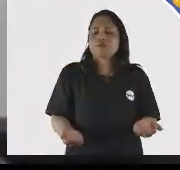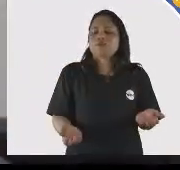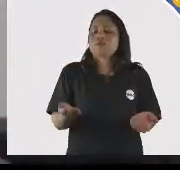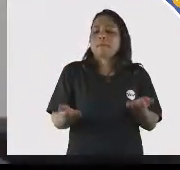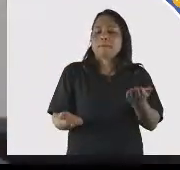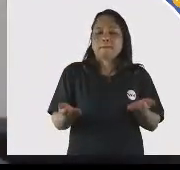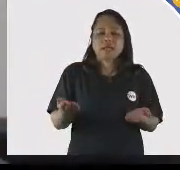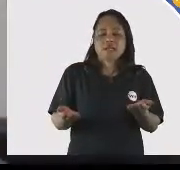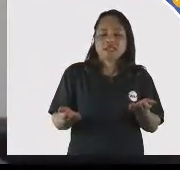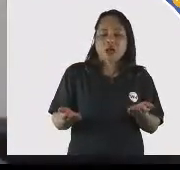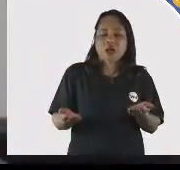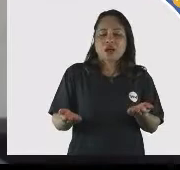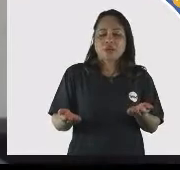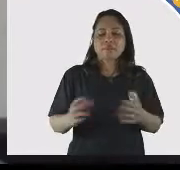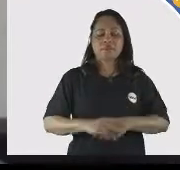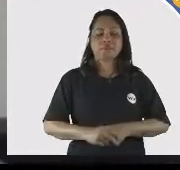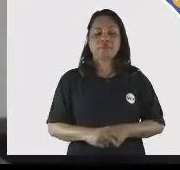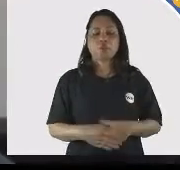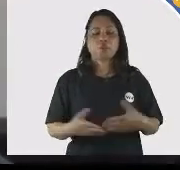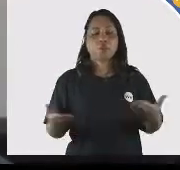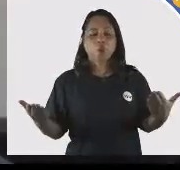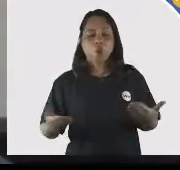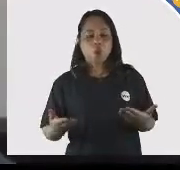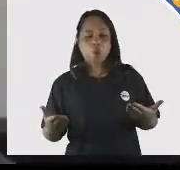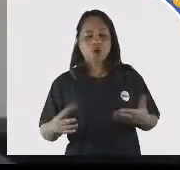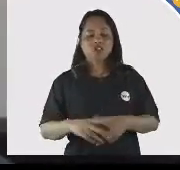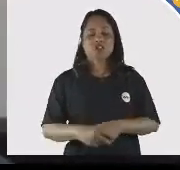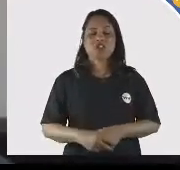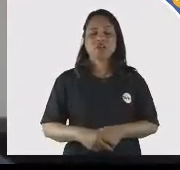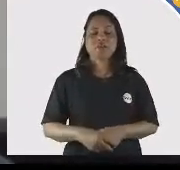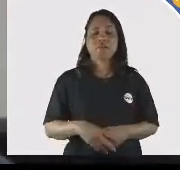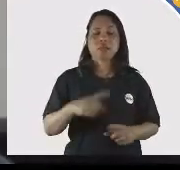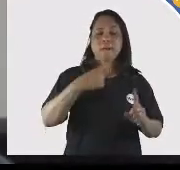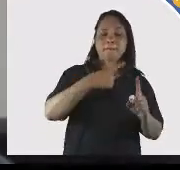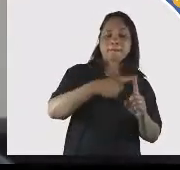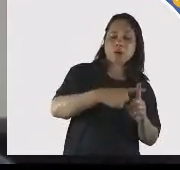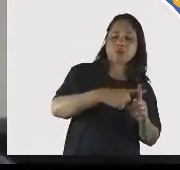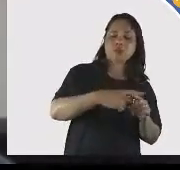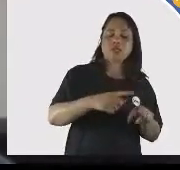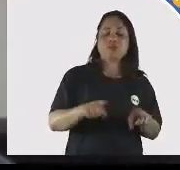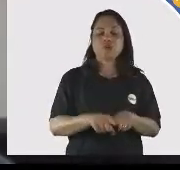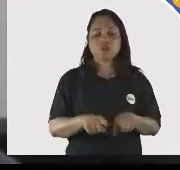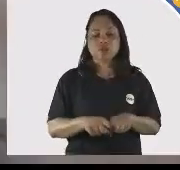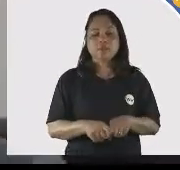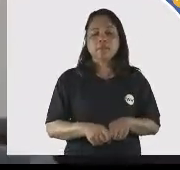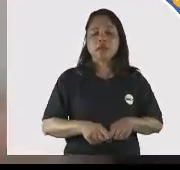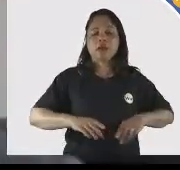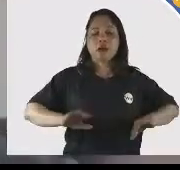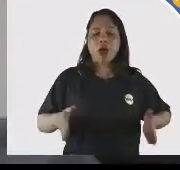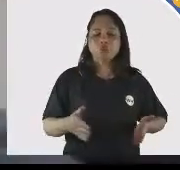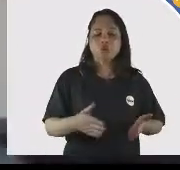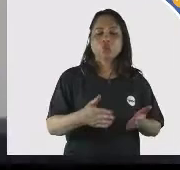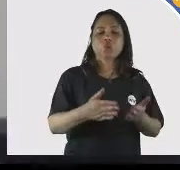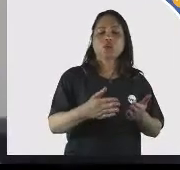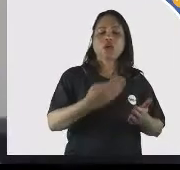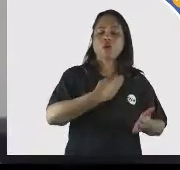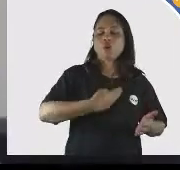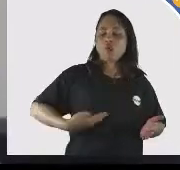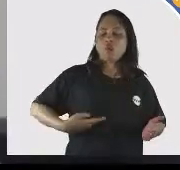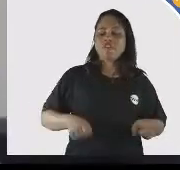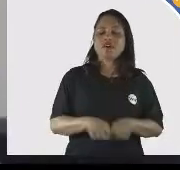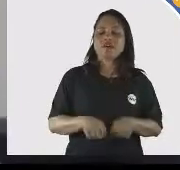o que temos de peso das fatores hoje que não são tão positivos mas os segmentos as iniciativas do governo tudo leva em